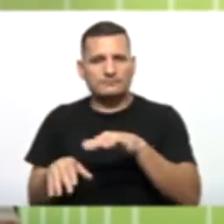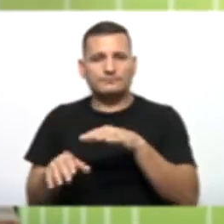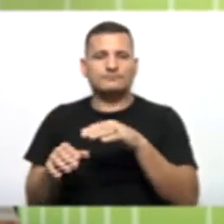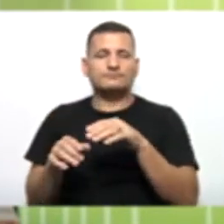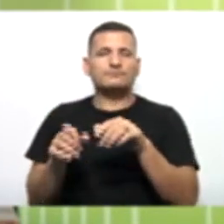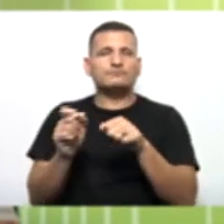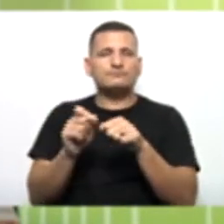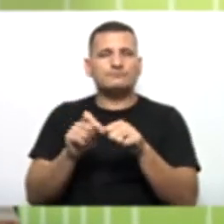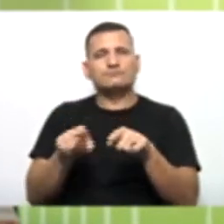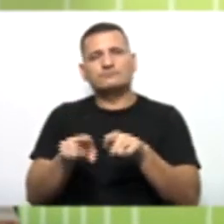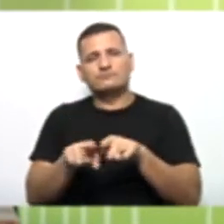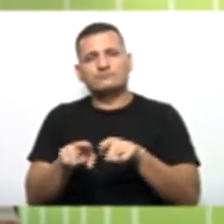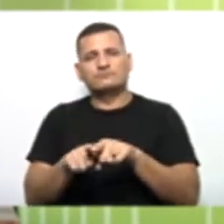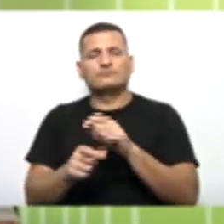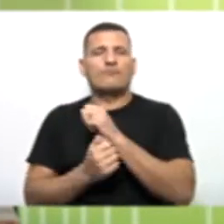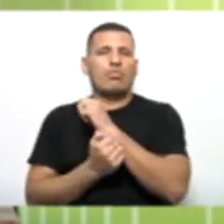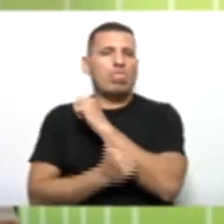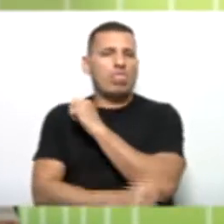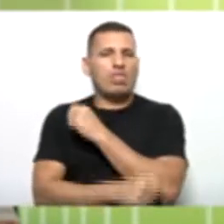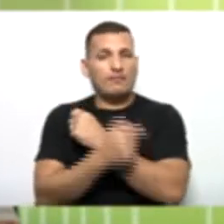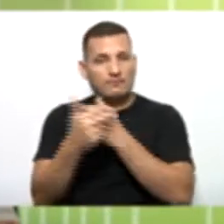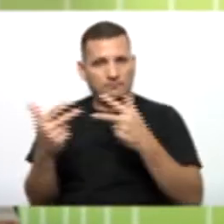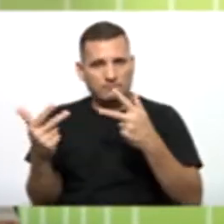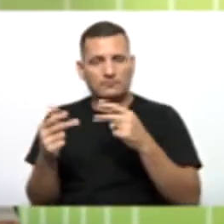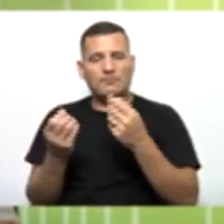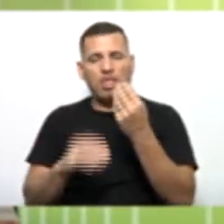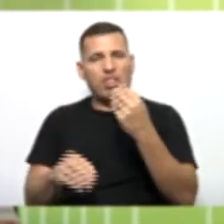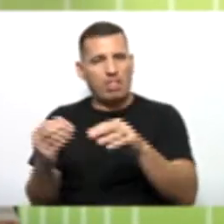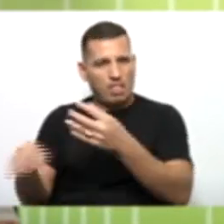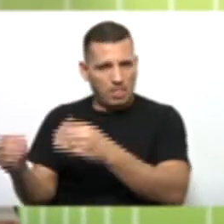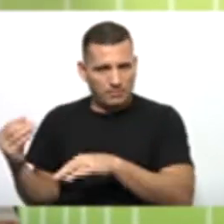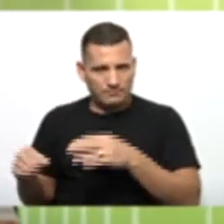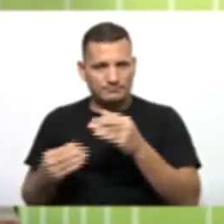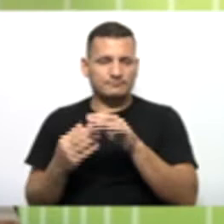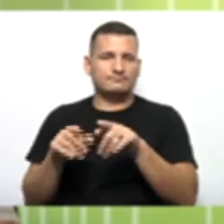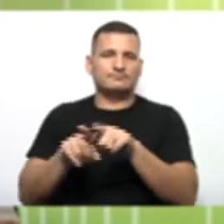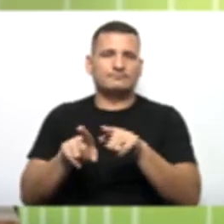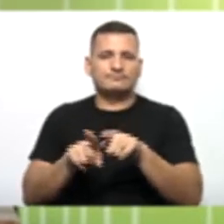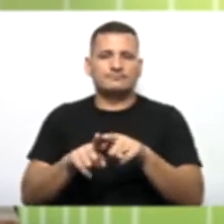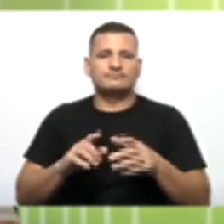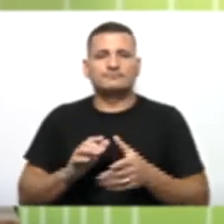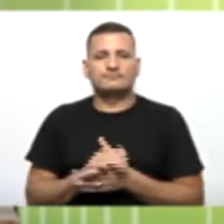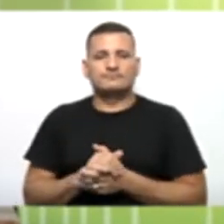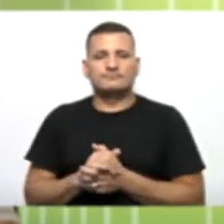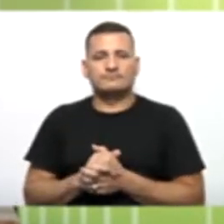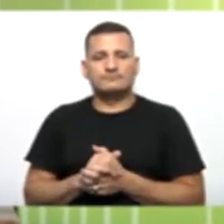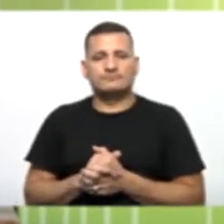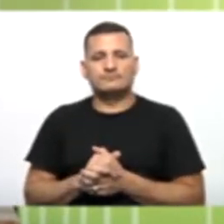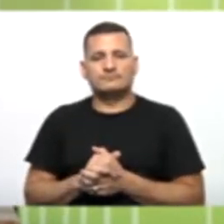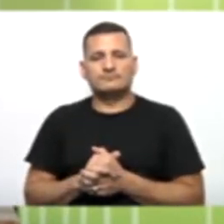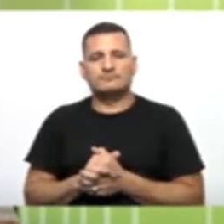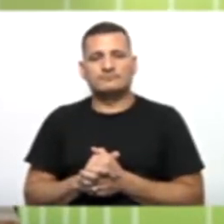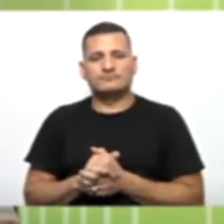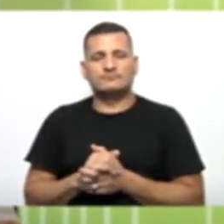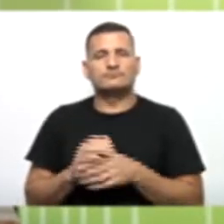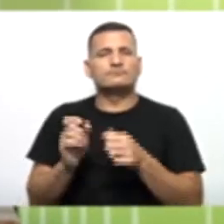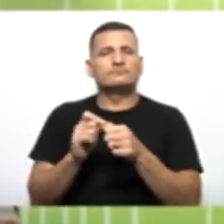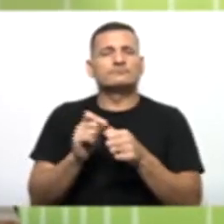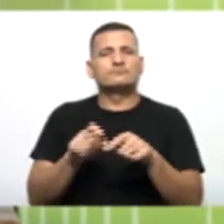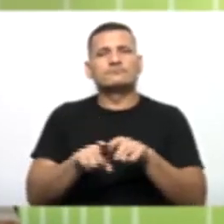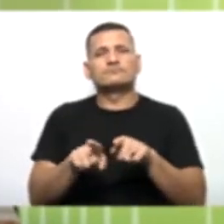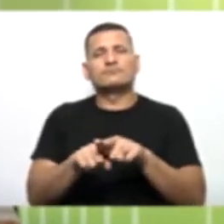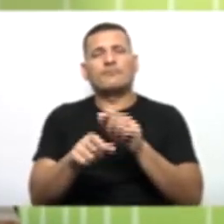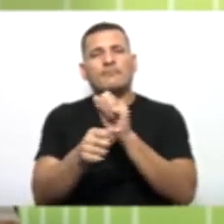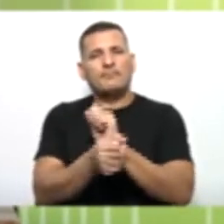necessidades fisiológicas e também vão descartar. Bom, vão fazer algumas paradas, aqueles abrigos que eles